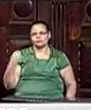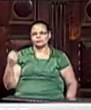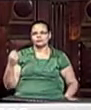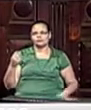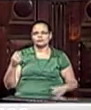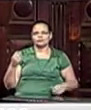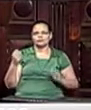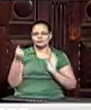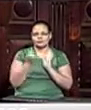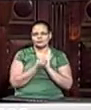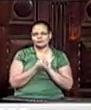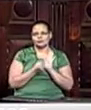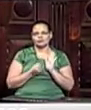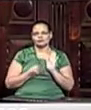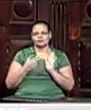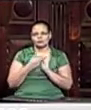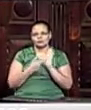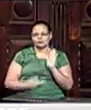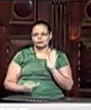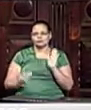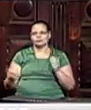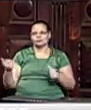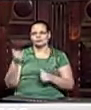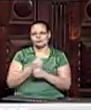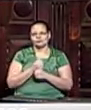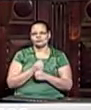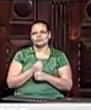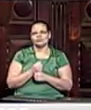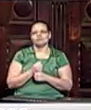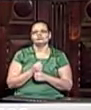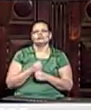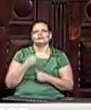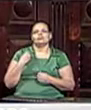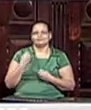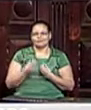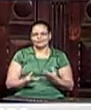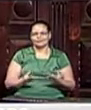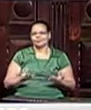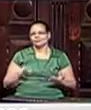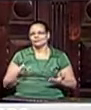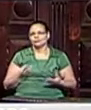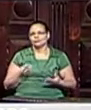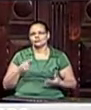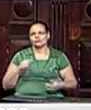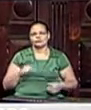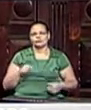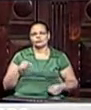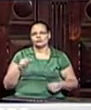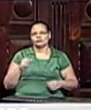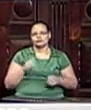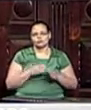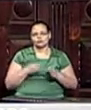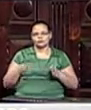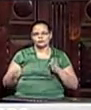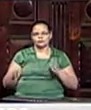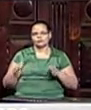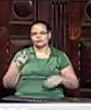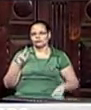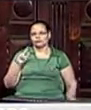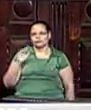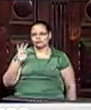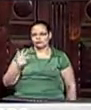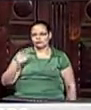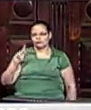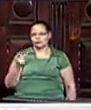substituindo o regime de concessão da era FHC pelo regime